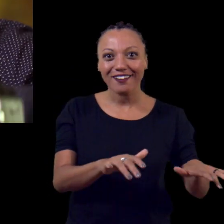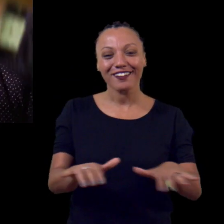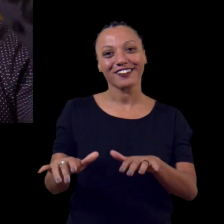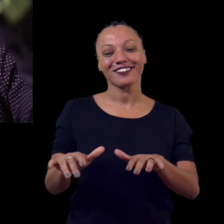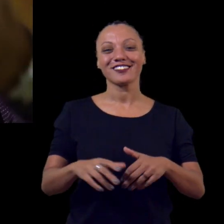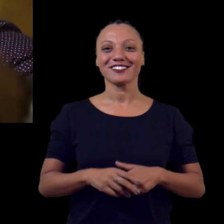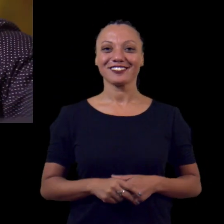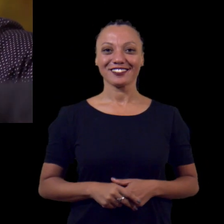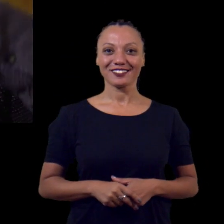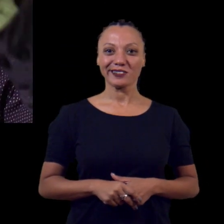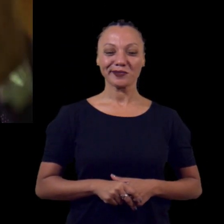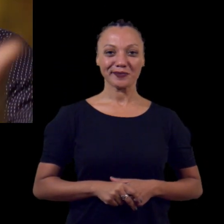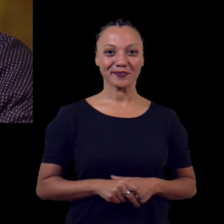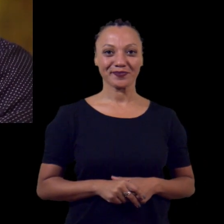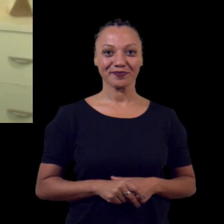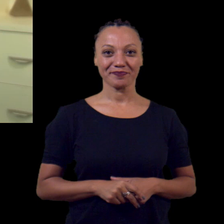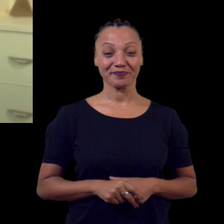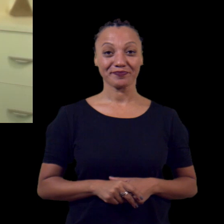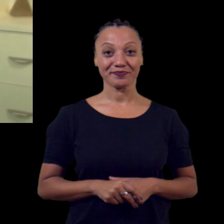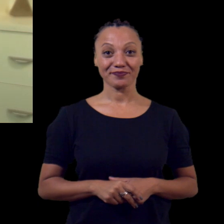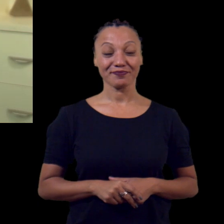Na noite seguinte eu fazia a mesma coisa.